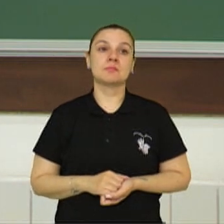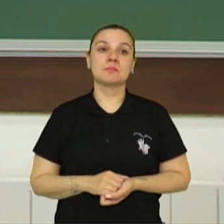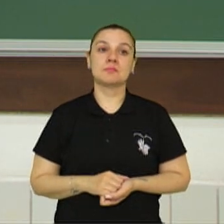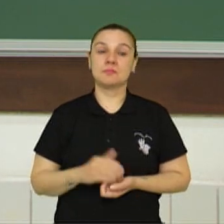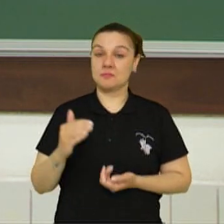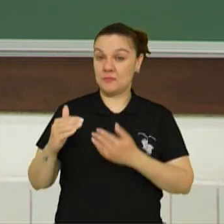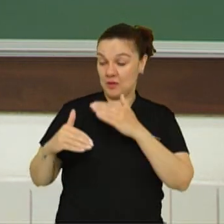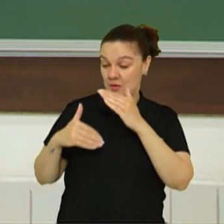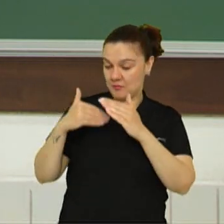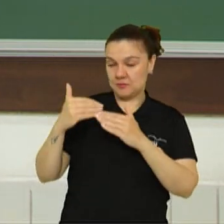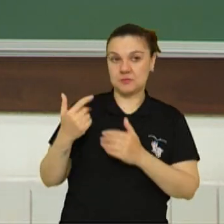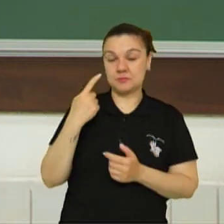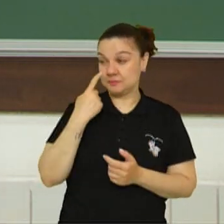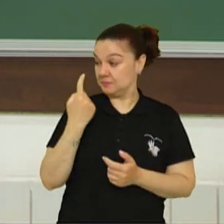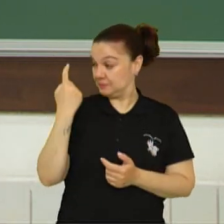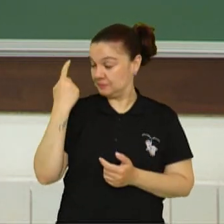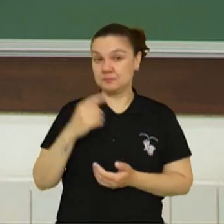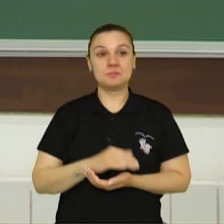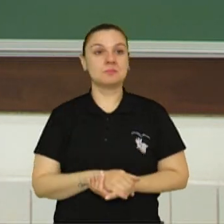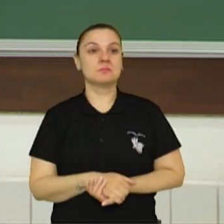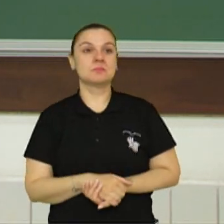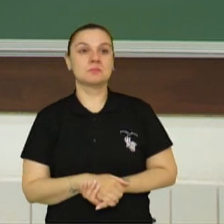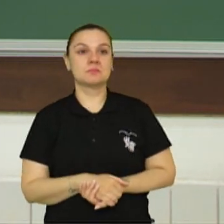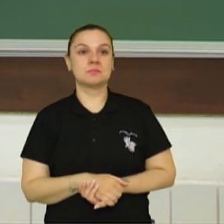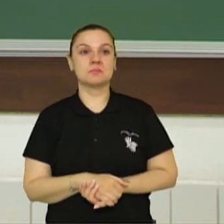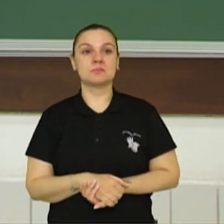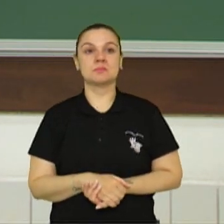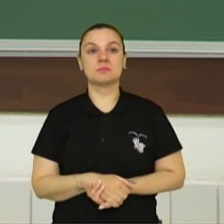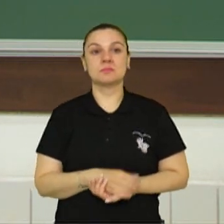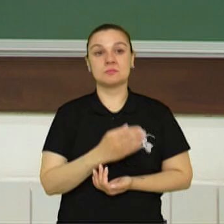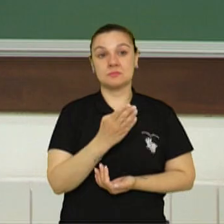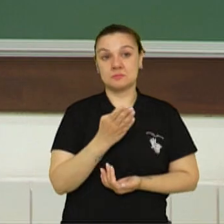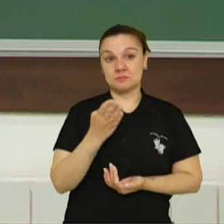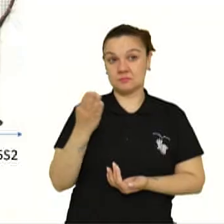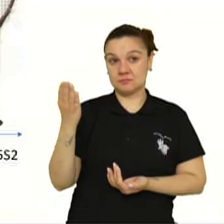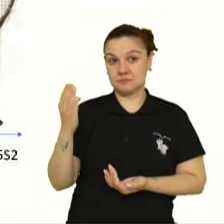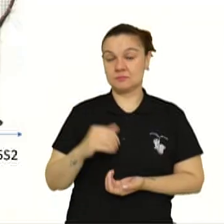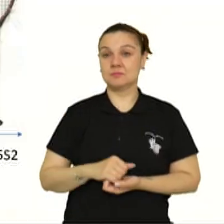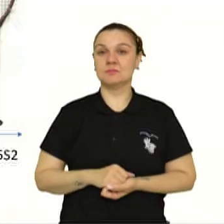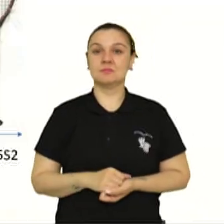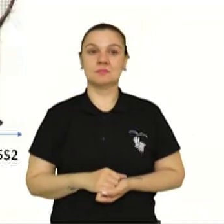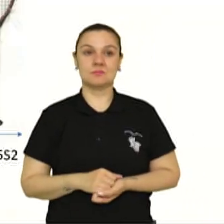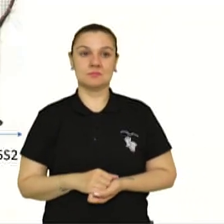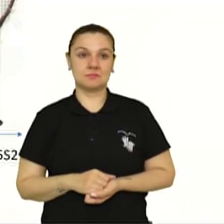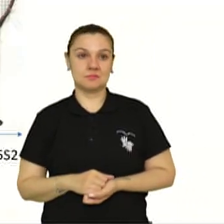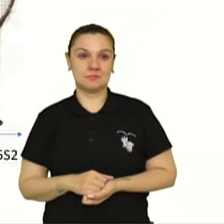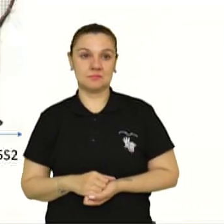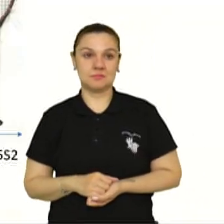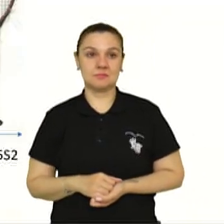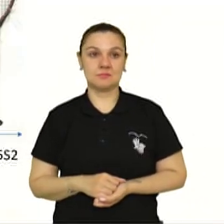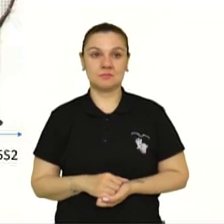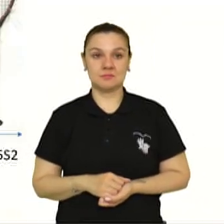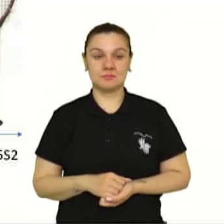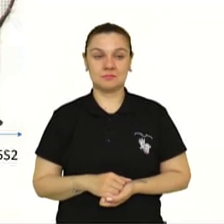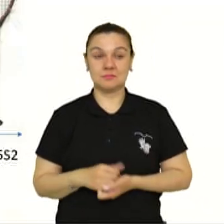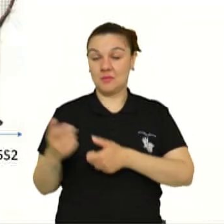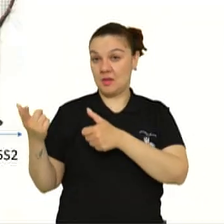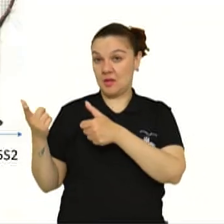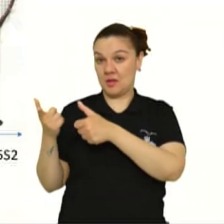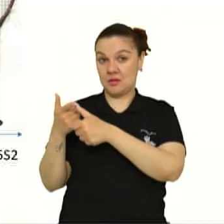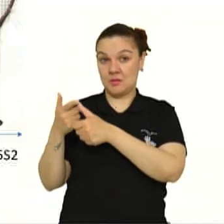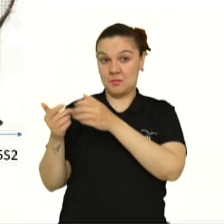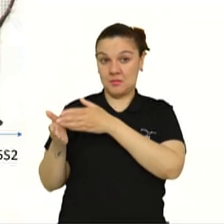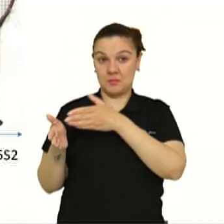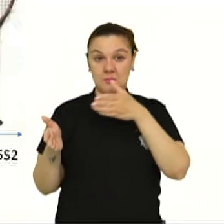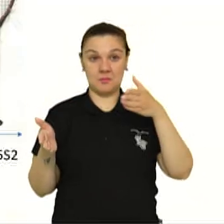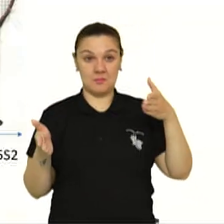Aí eu trouxe aqui a evolução para vocês dessas raquetes. Eu vou deixar para vocês darem uma olhada lá, desde a primeira até a última ali. Não é tão